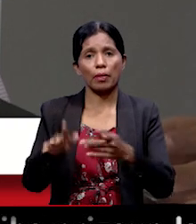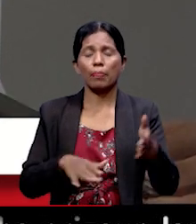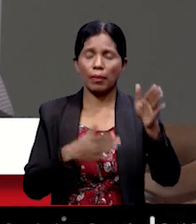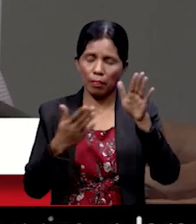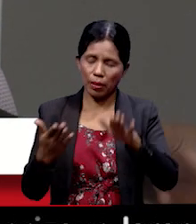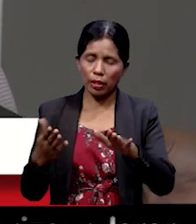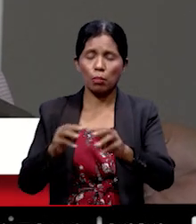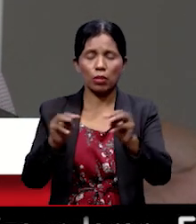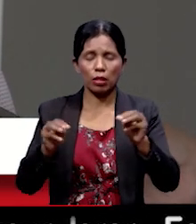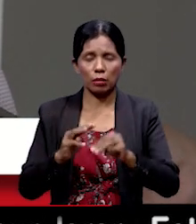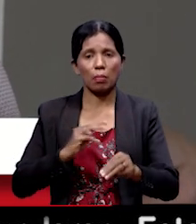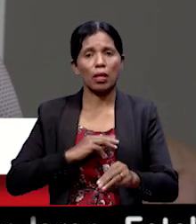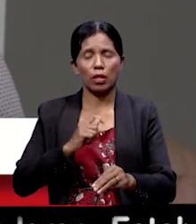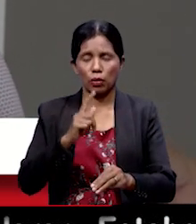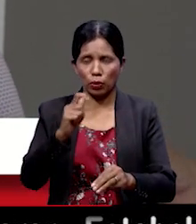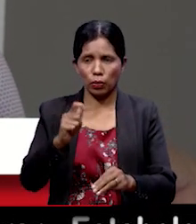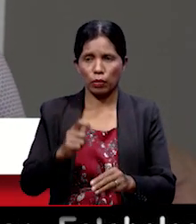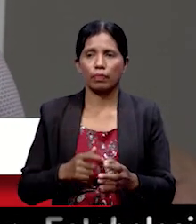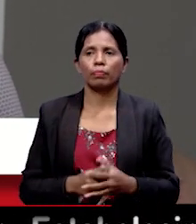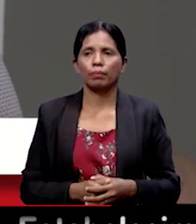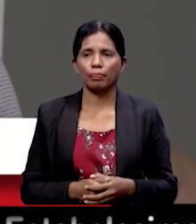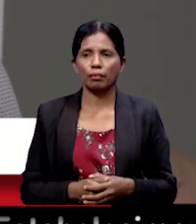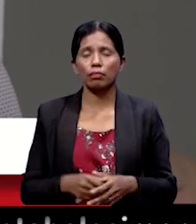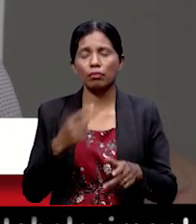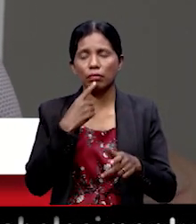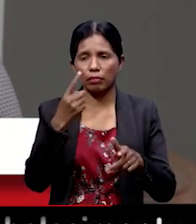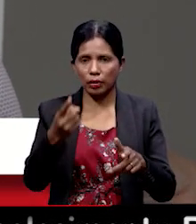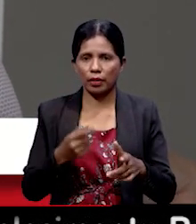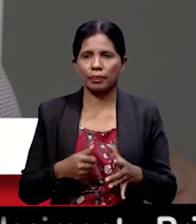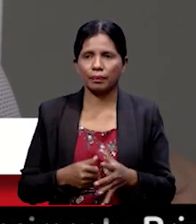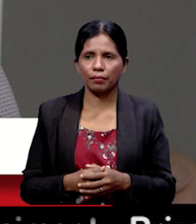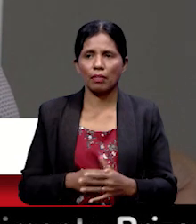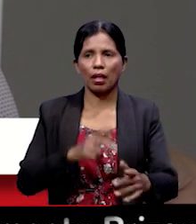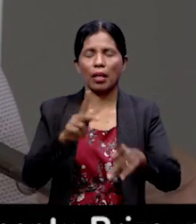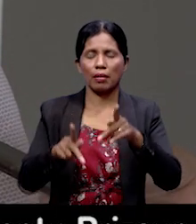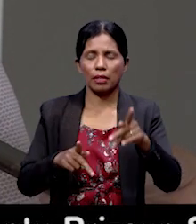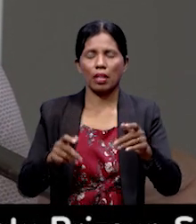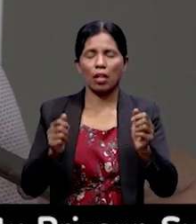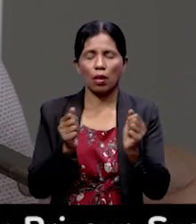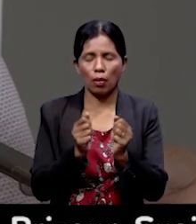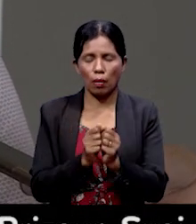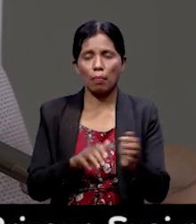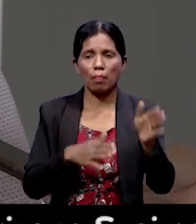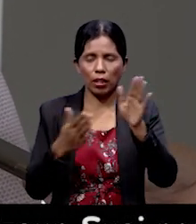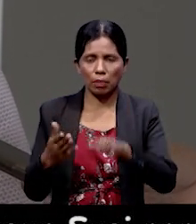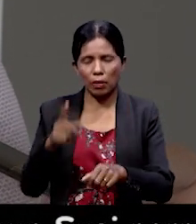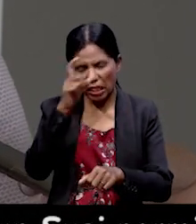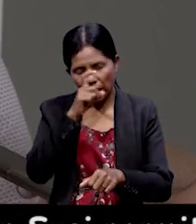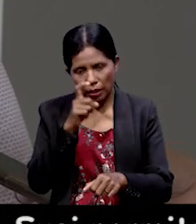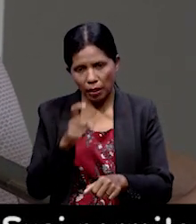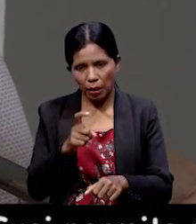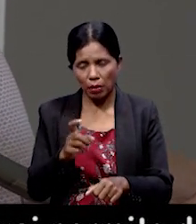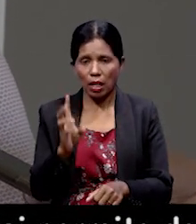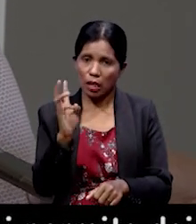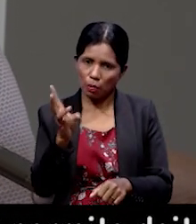Manatutu to posto ne ser ne atete kata ka kunai sirve mak mato idadi ne mak idosus sentans